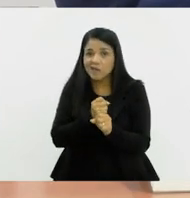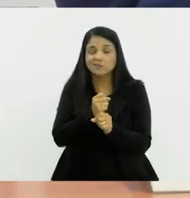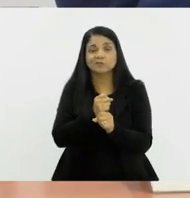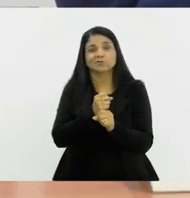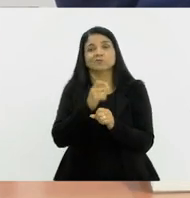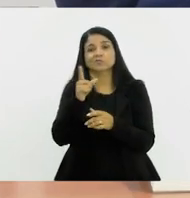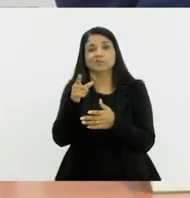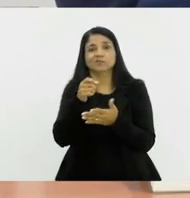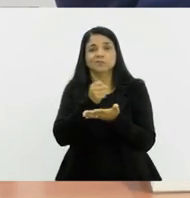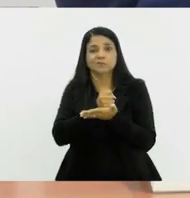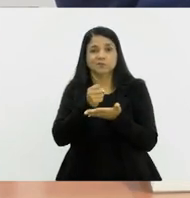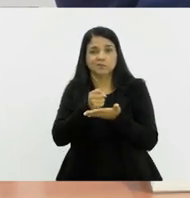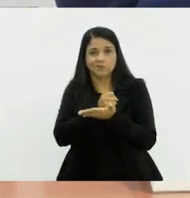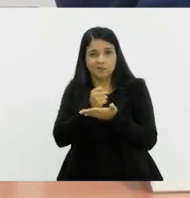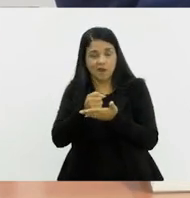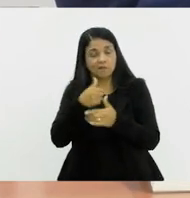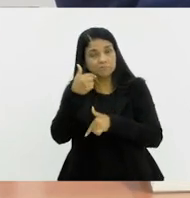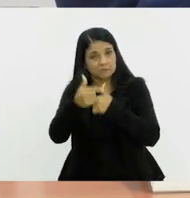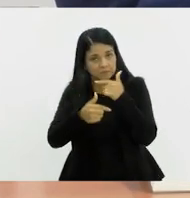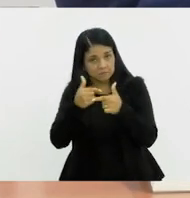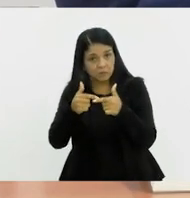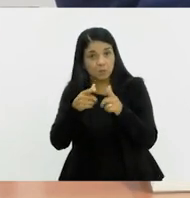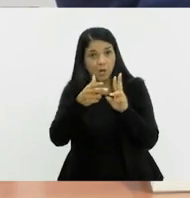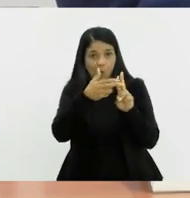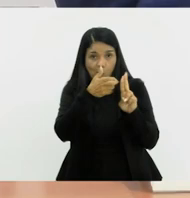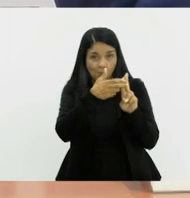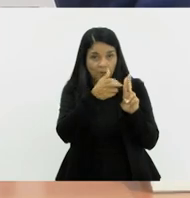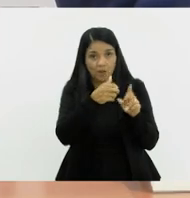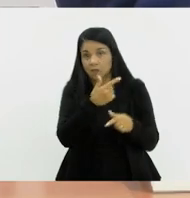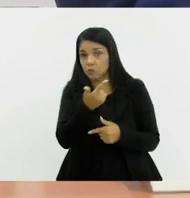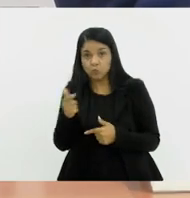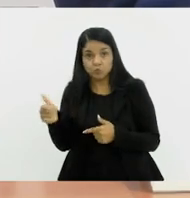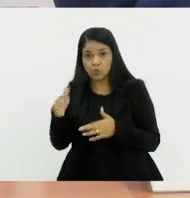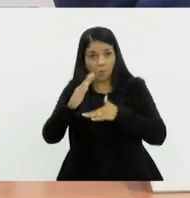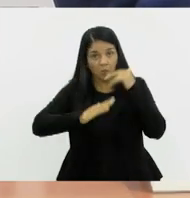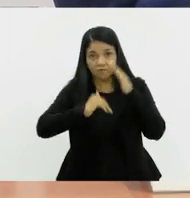contratado pela UPA e sem